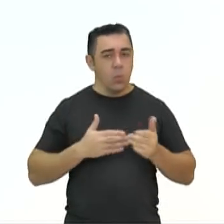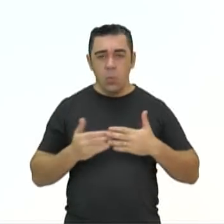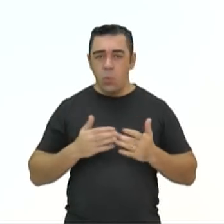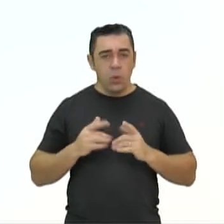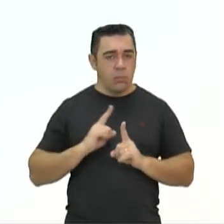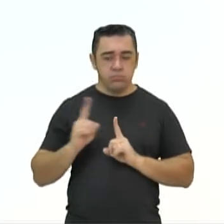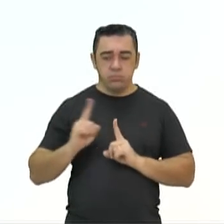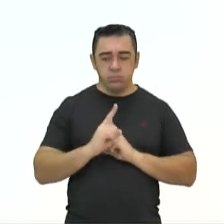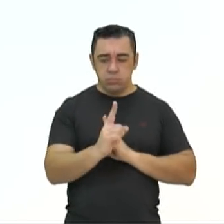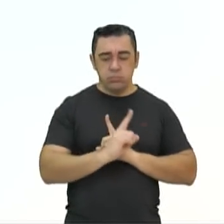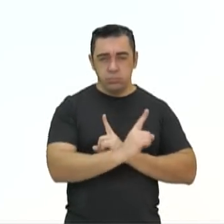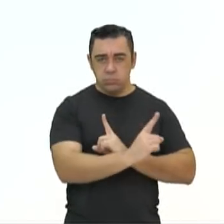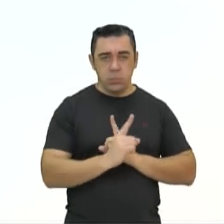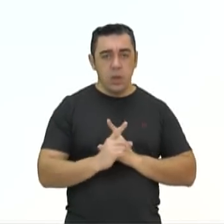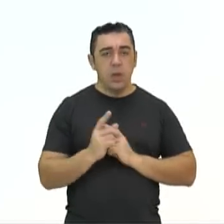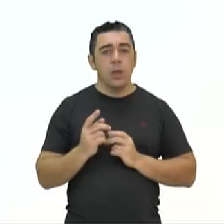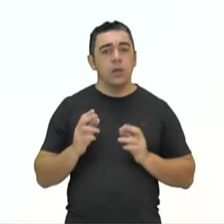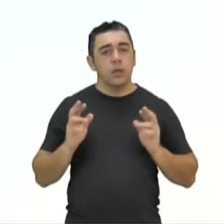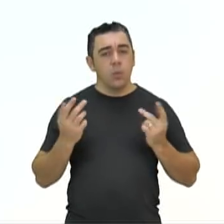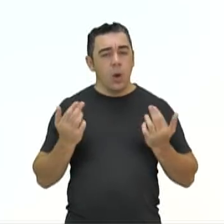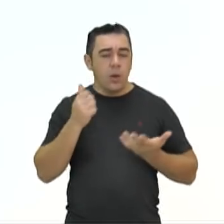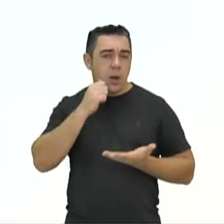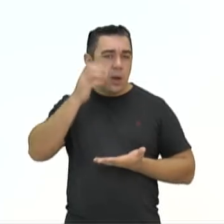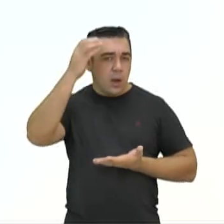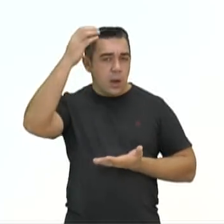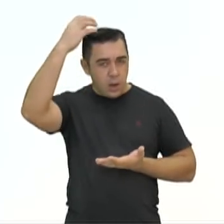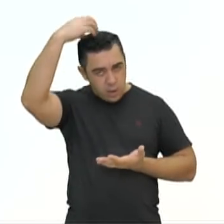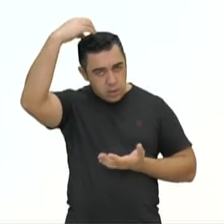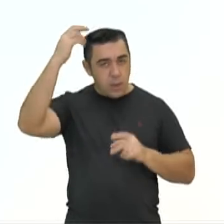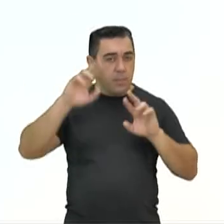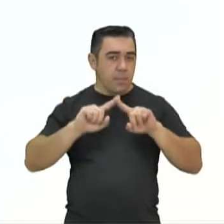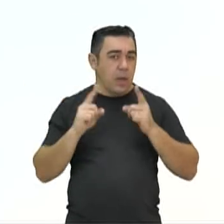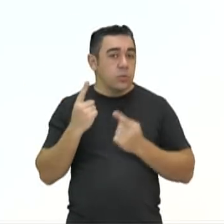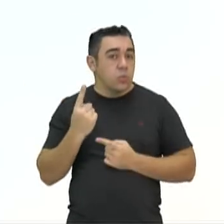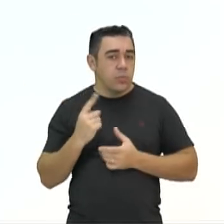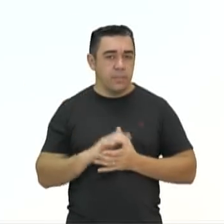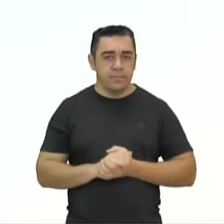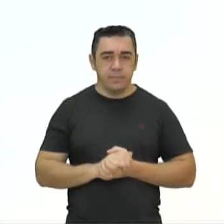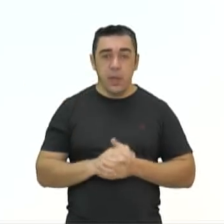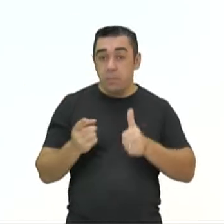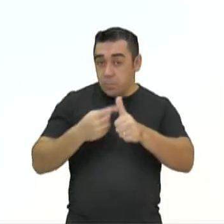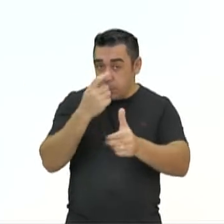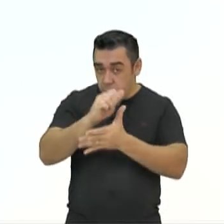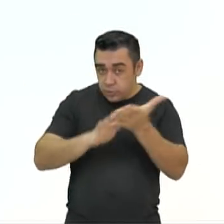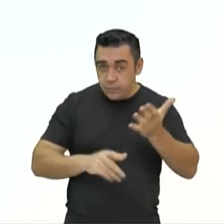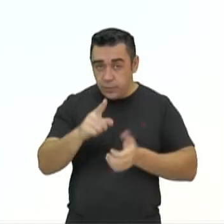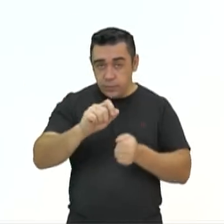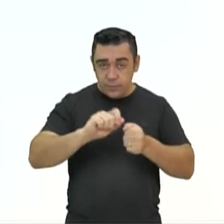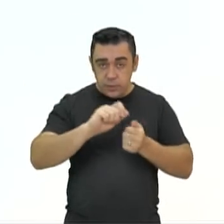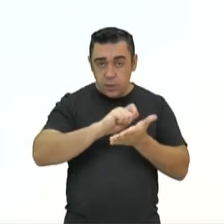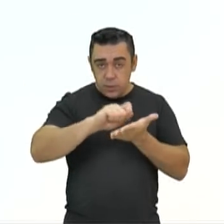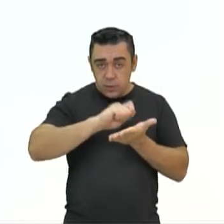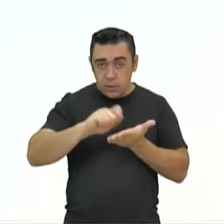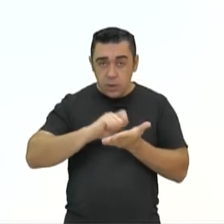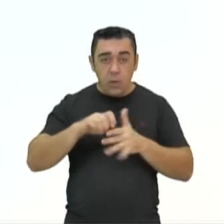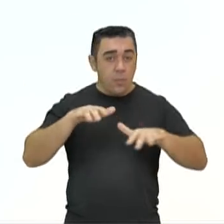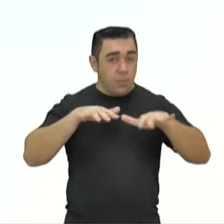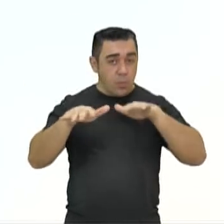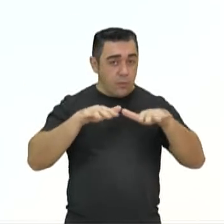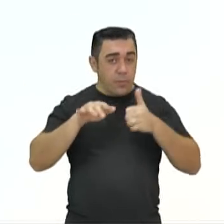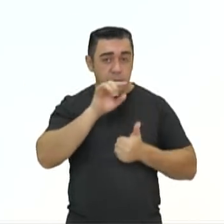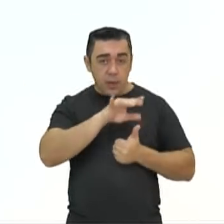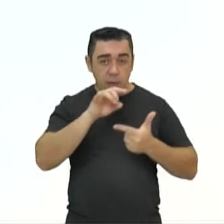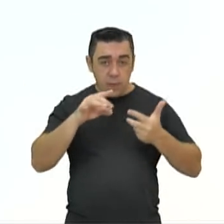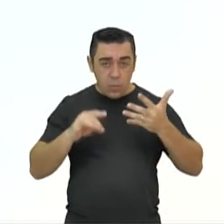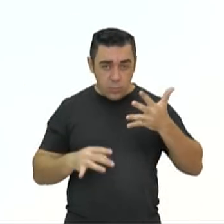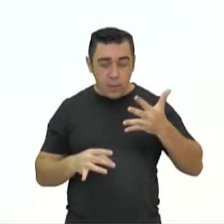forma também. Como a dama, só que só uma casinha. Primeira atividade. Vamos escrever no caderno os movimentos das peças.